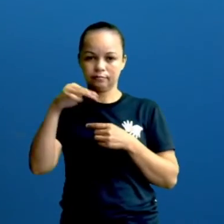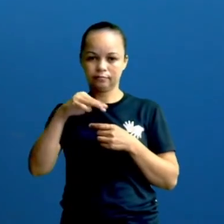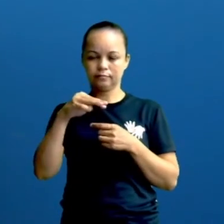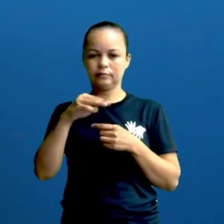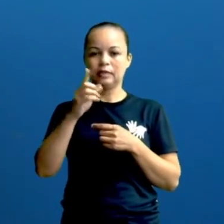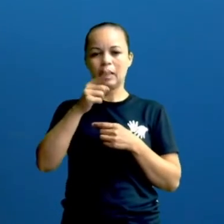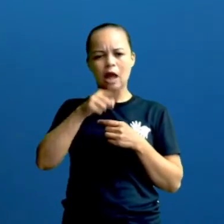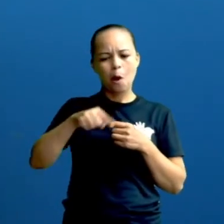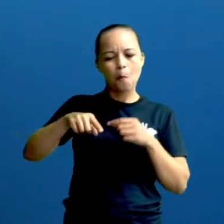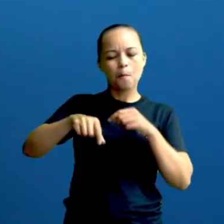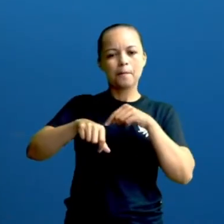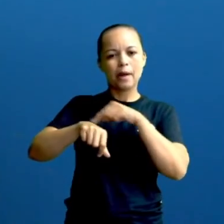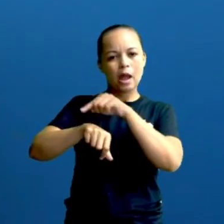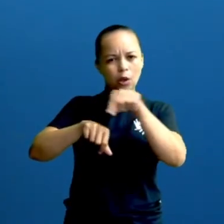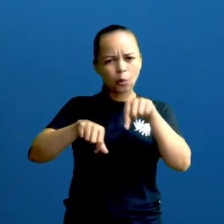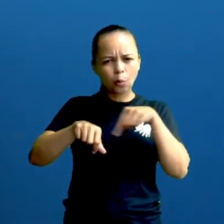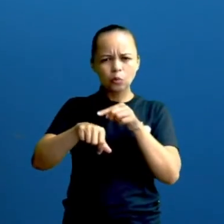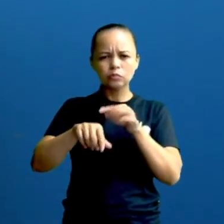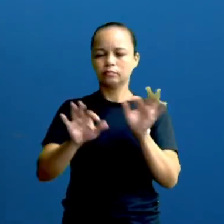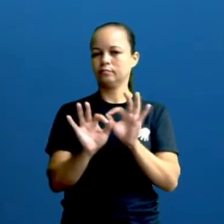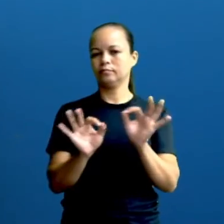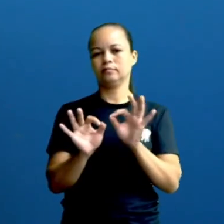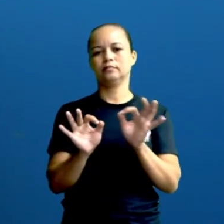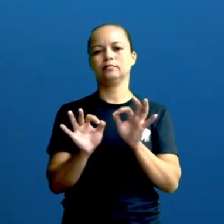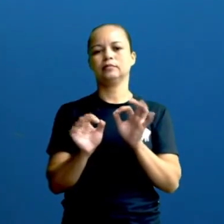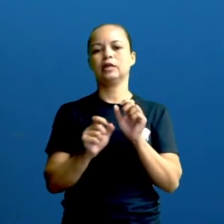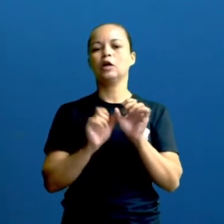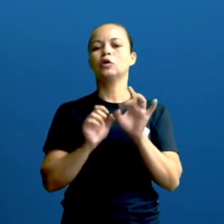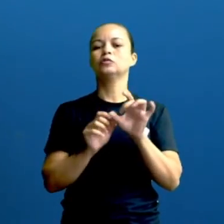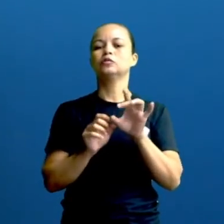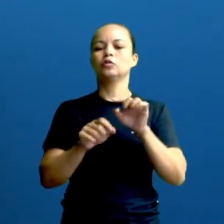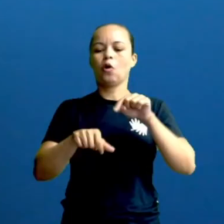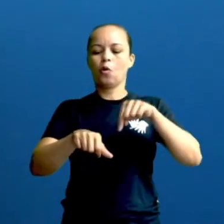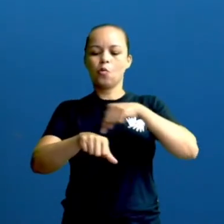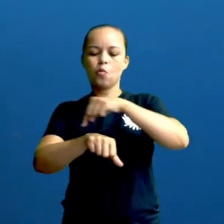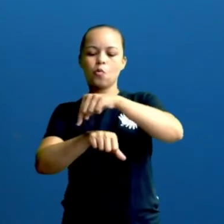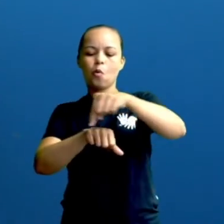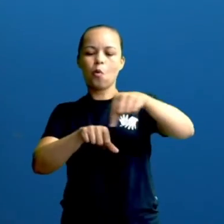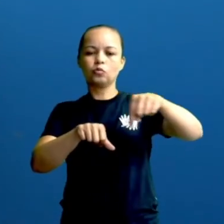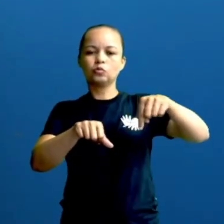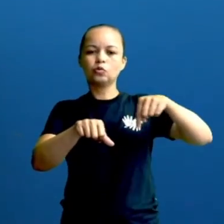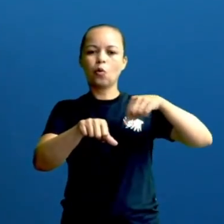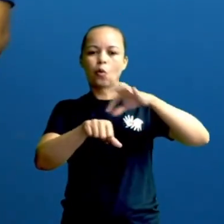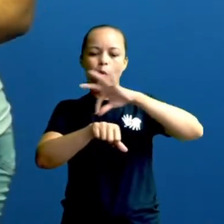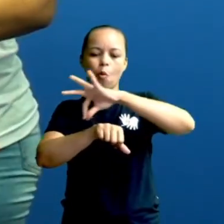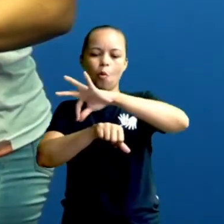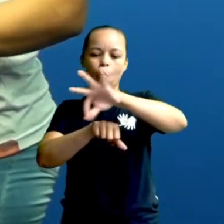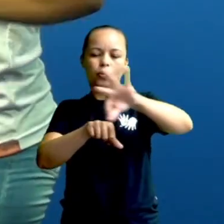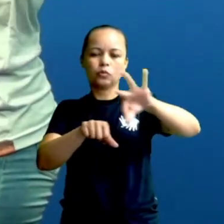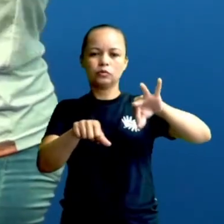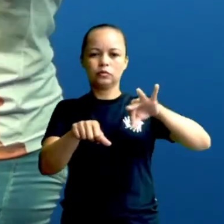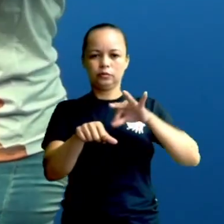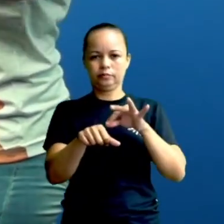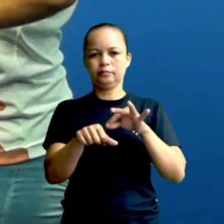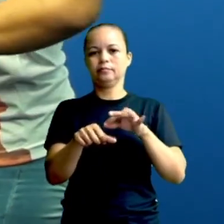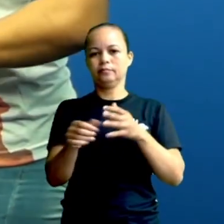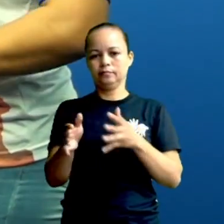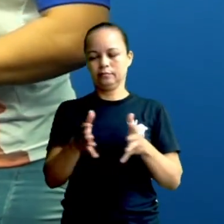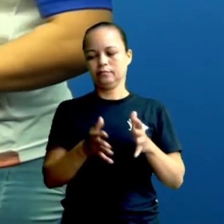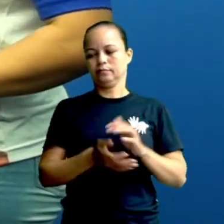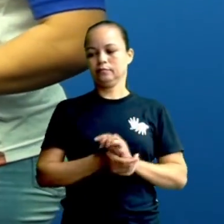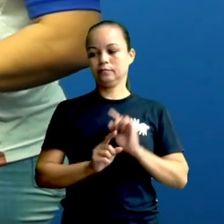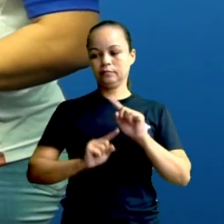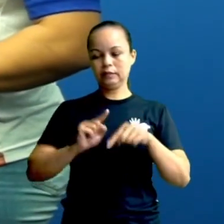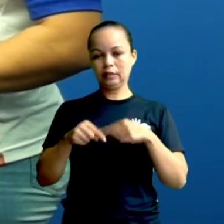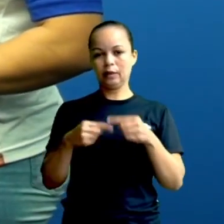o percurso, não, é o contorno da praça, o comprimento da praça. E depois